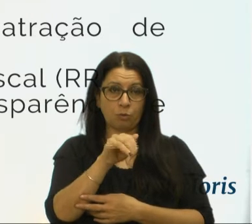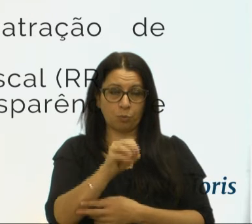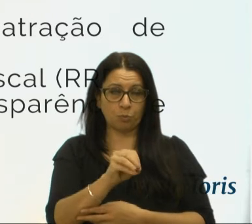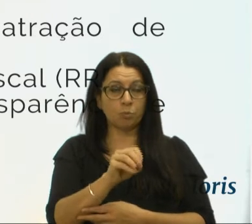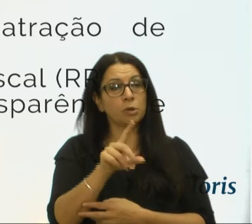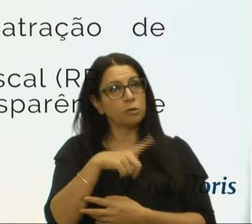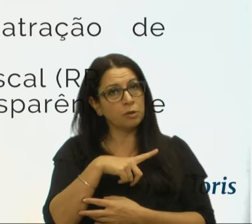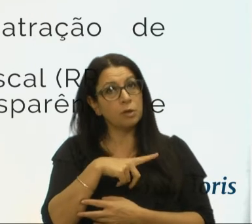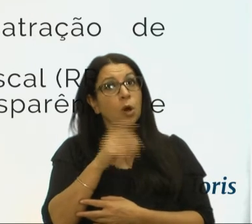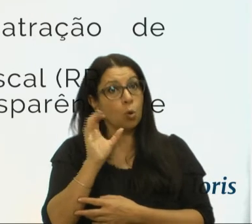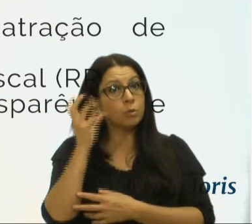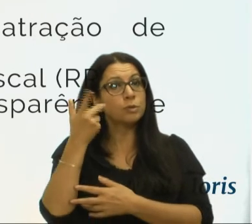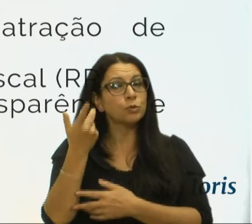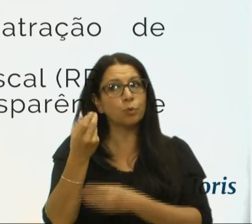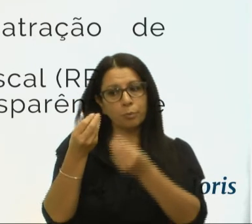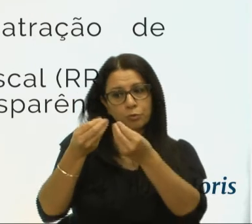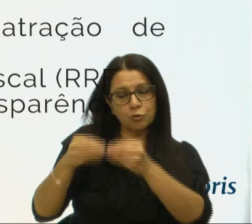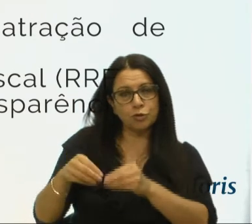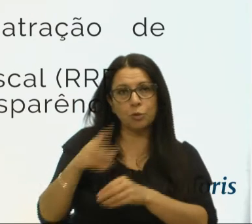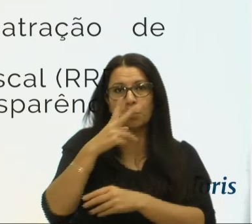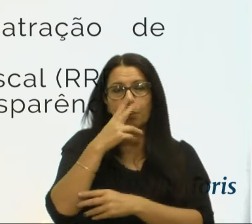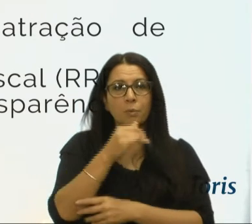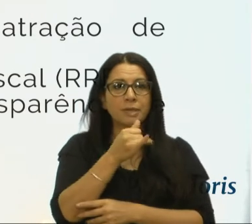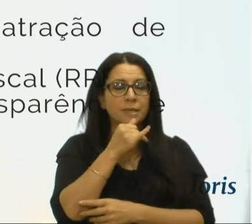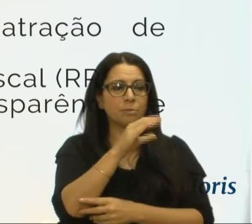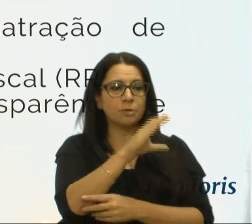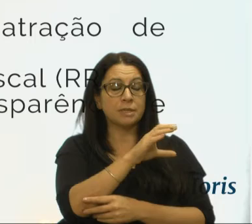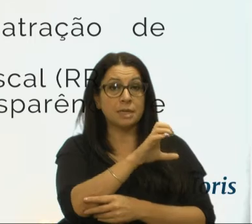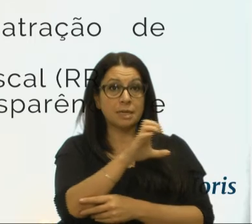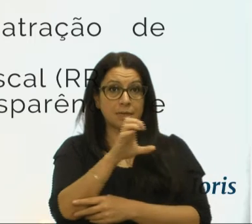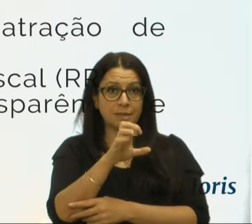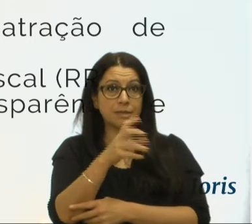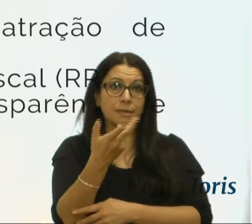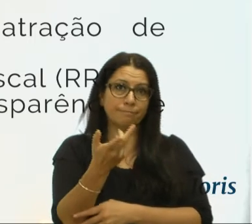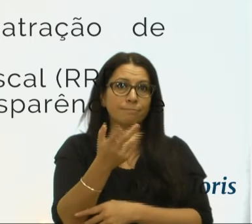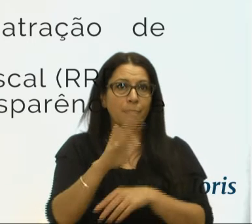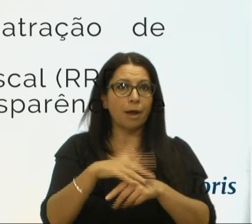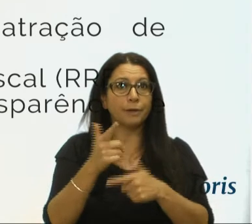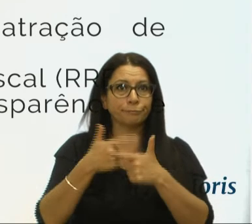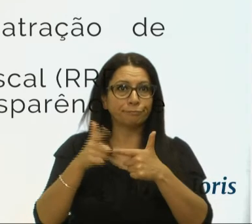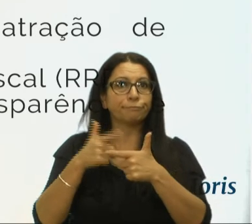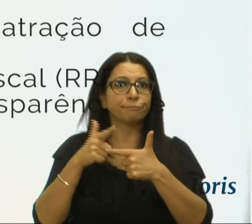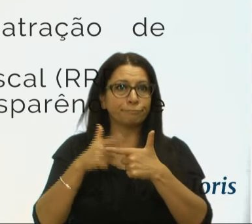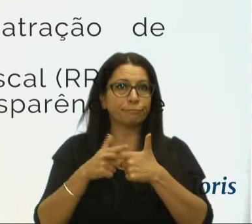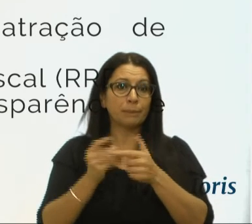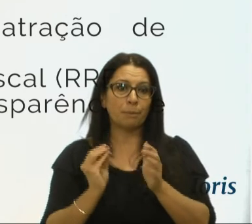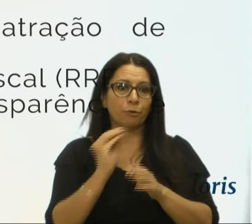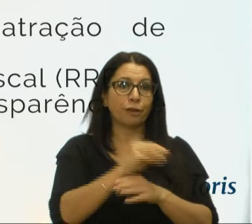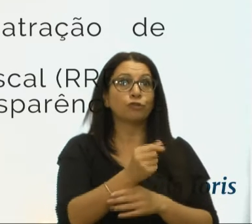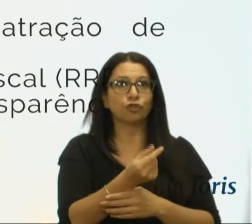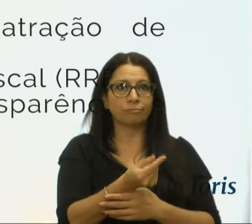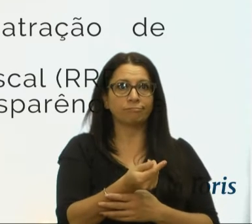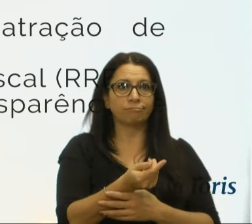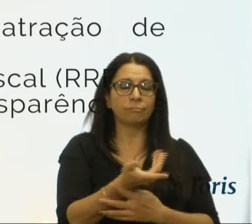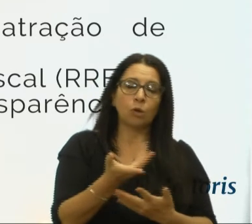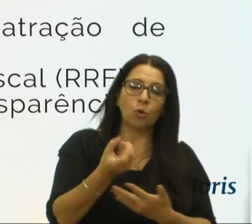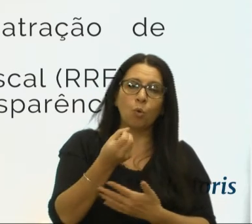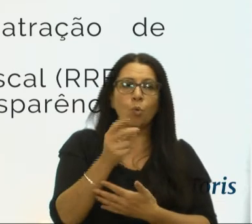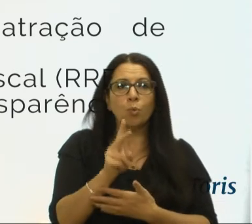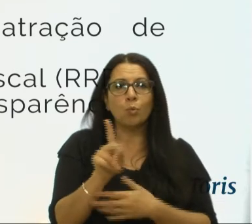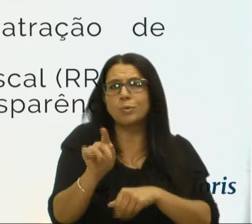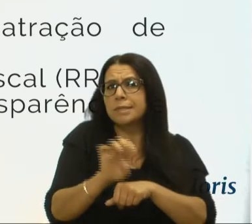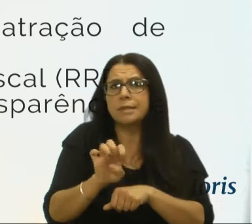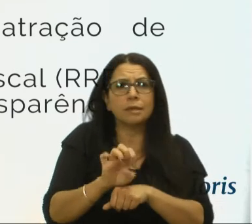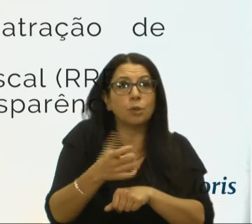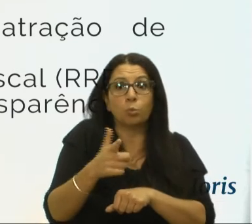tinha prejuízo, a exemplo da CE, e aí mais um furo, né, para se colocar dinheiro, ou o Estado não